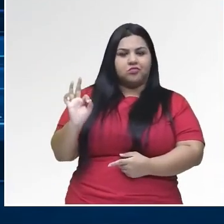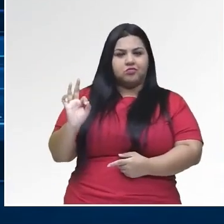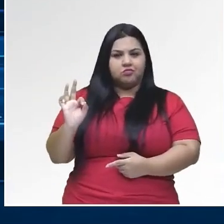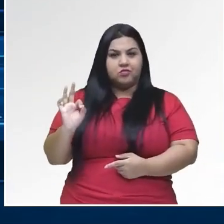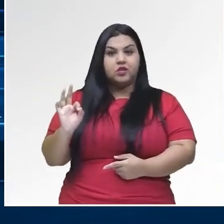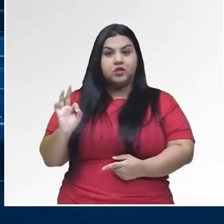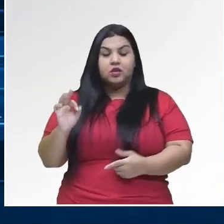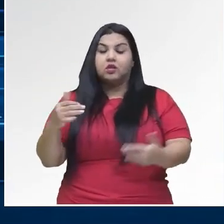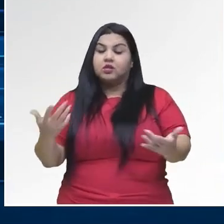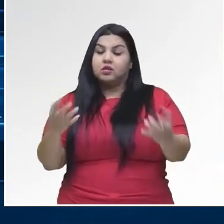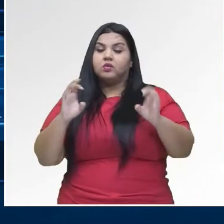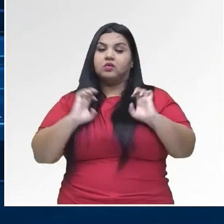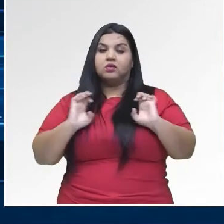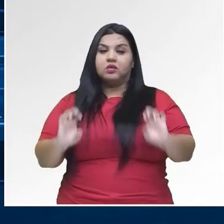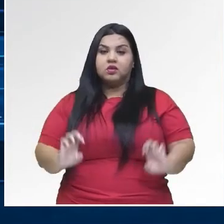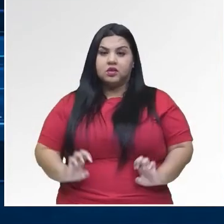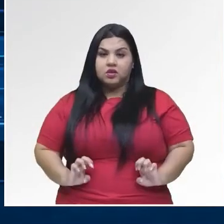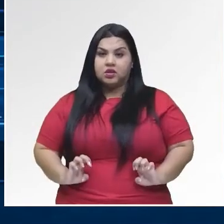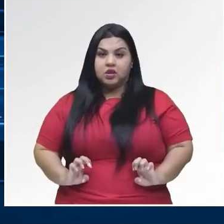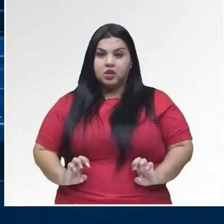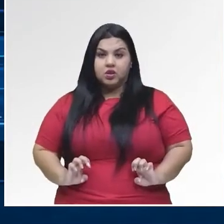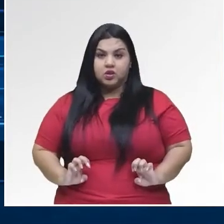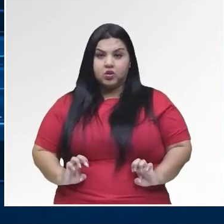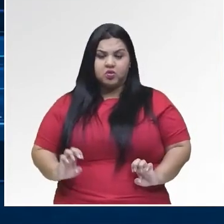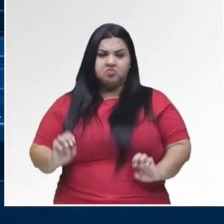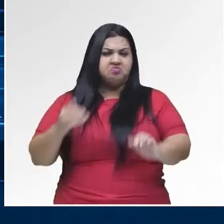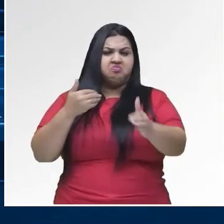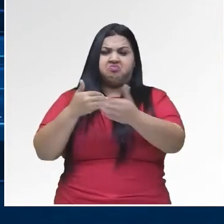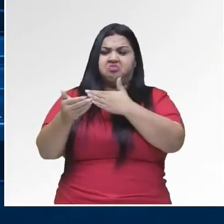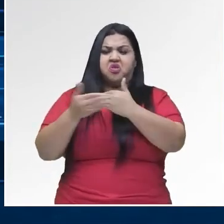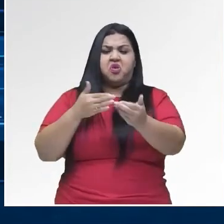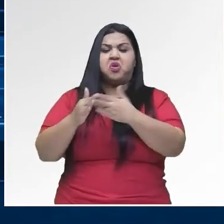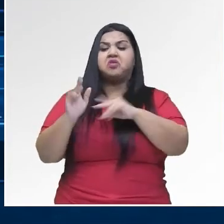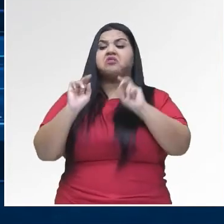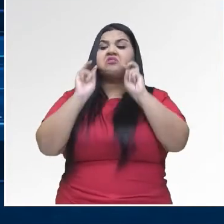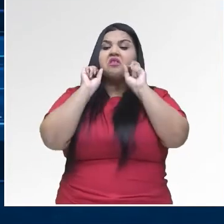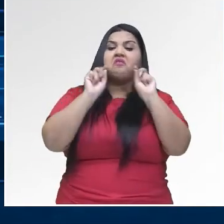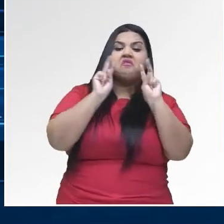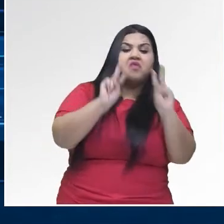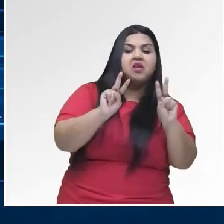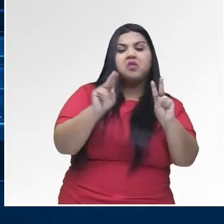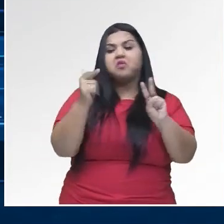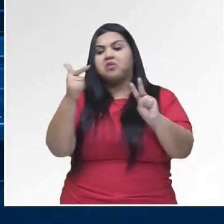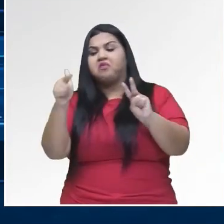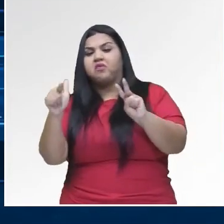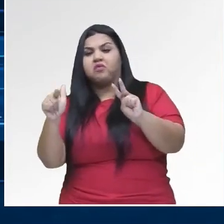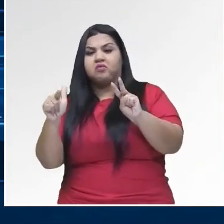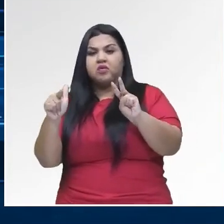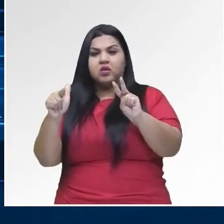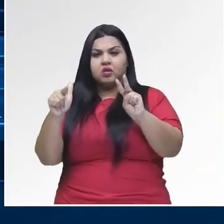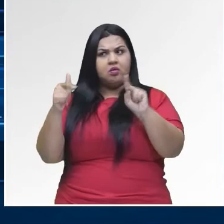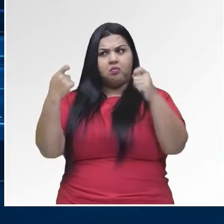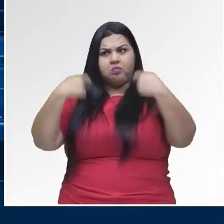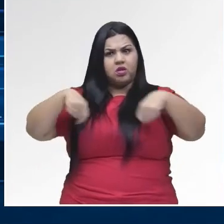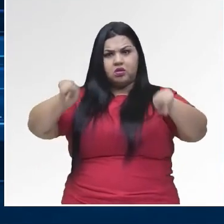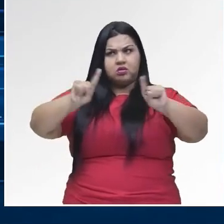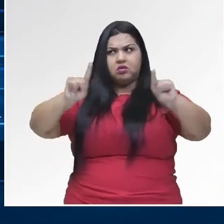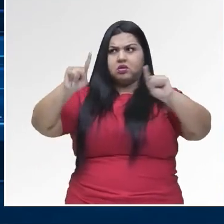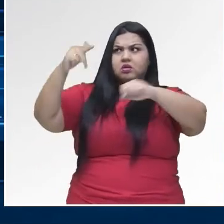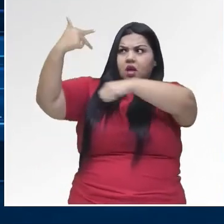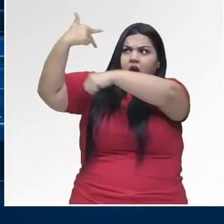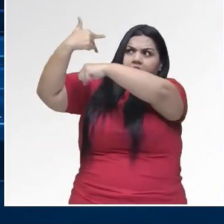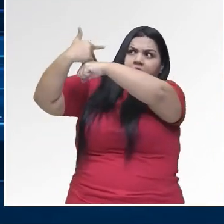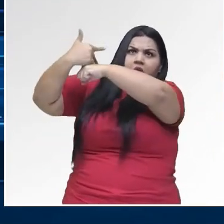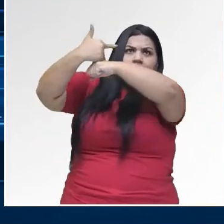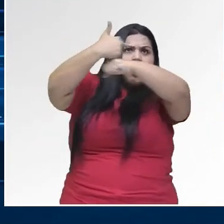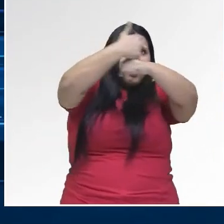A ética, ela não se importa com quem está vendo ou não está vendo. Não precisa ter câmera filmando para mim fazer a minha